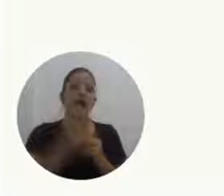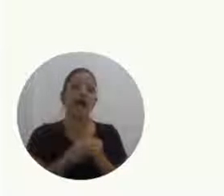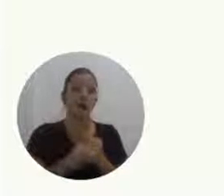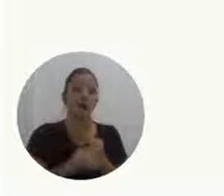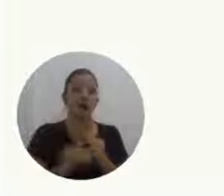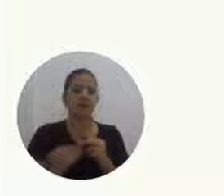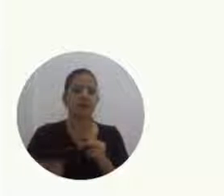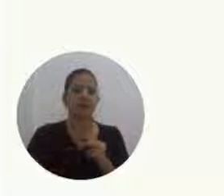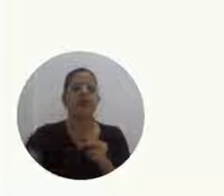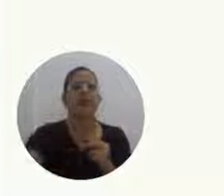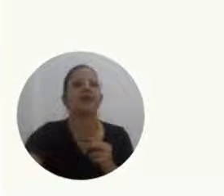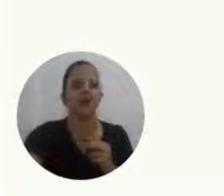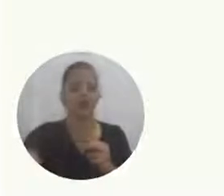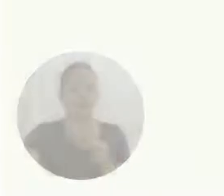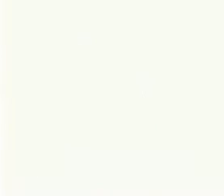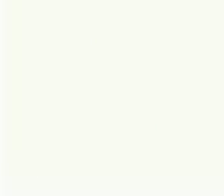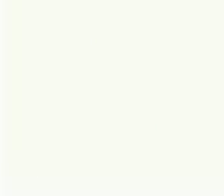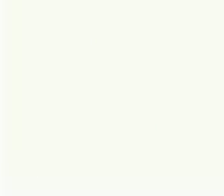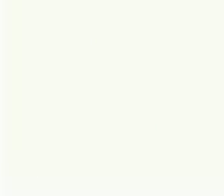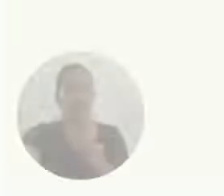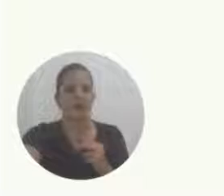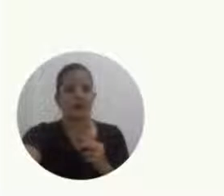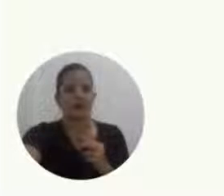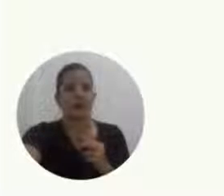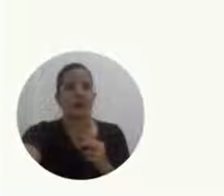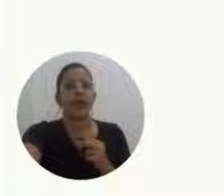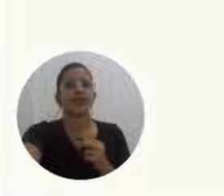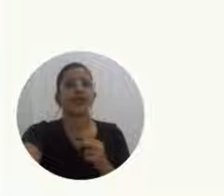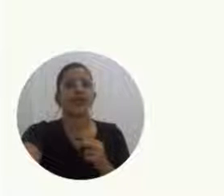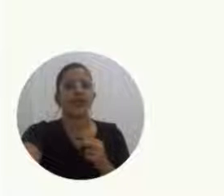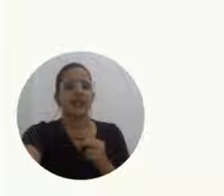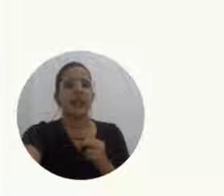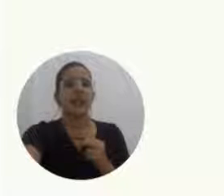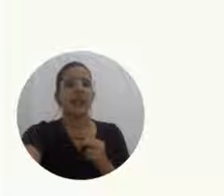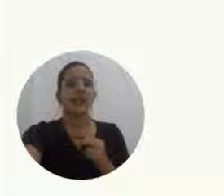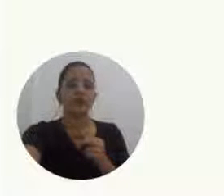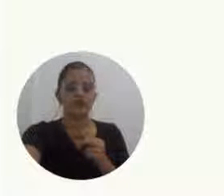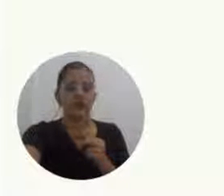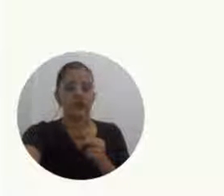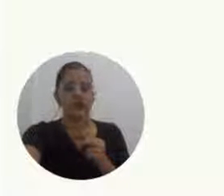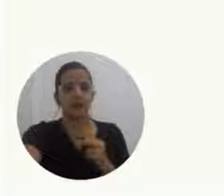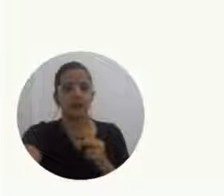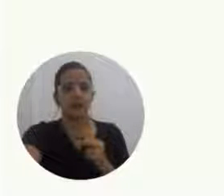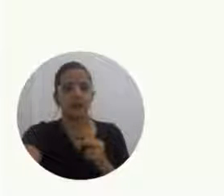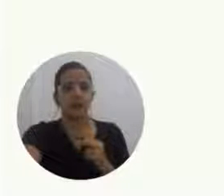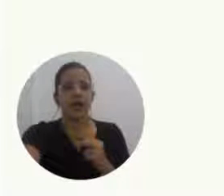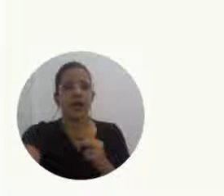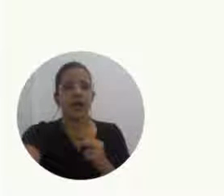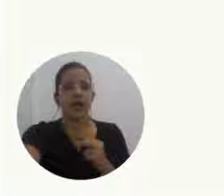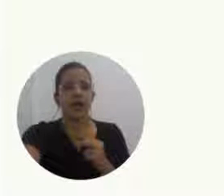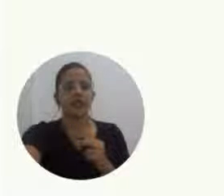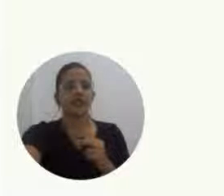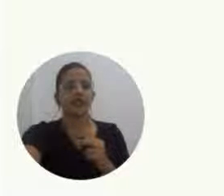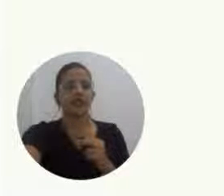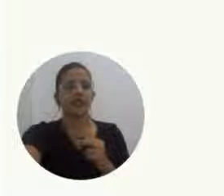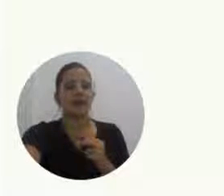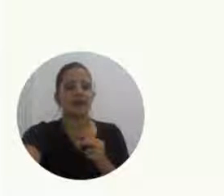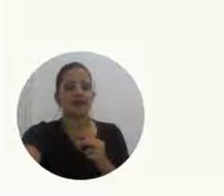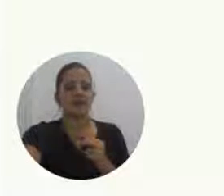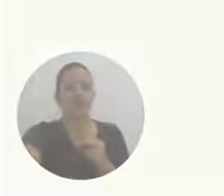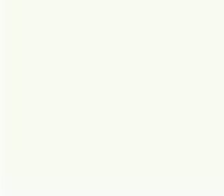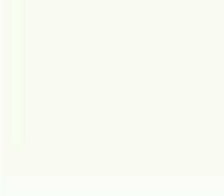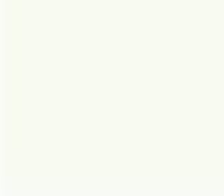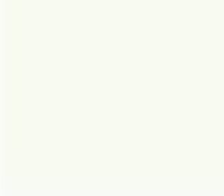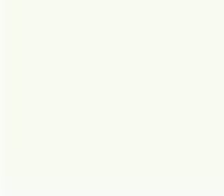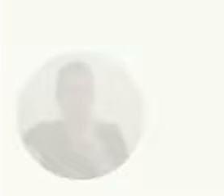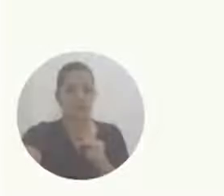e a concordância em participar da pesquisa. Em seguida, qual o seu sexo? A maioria dos participantes